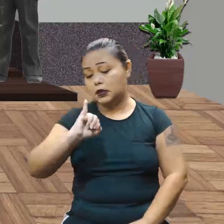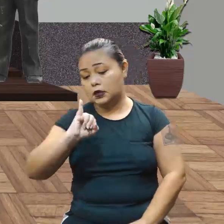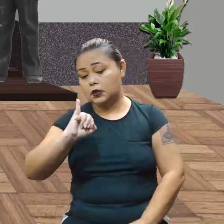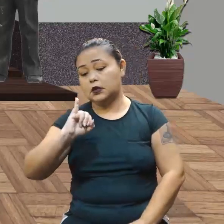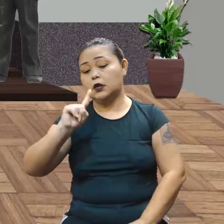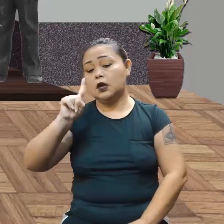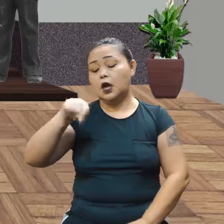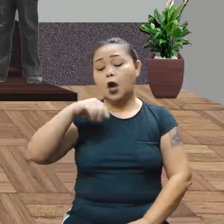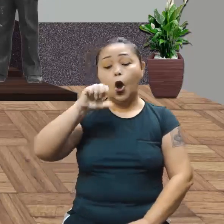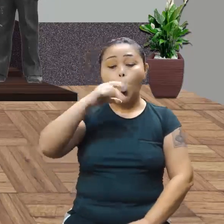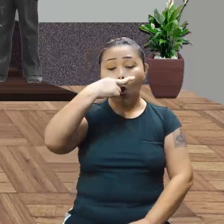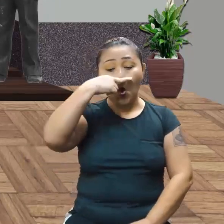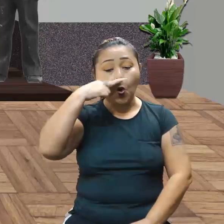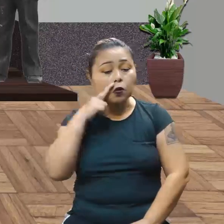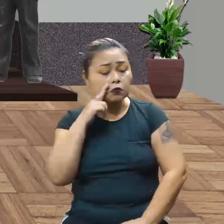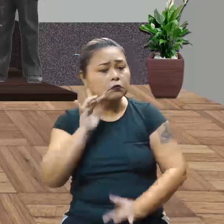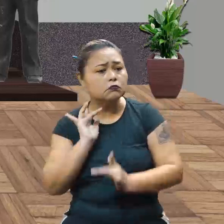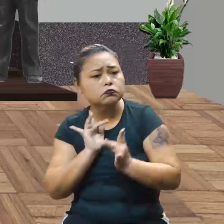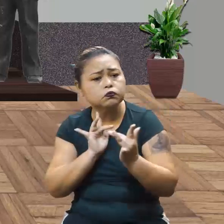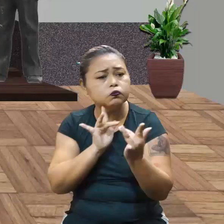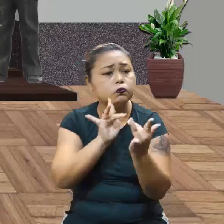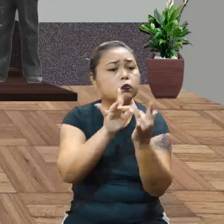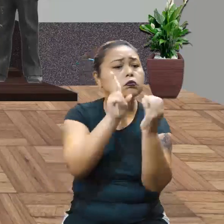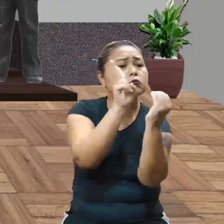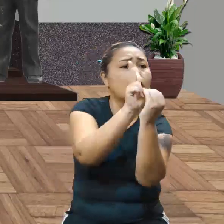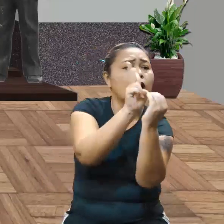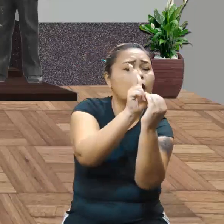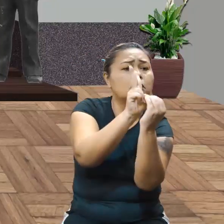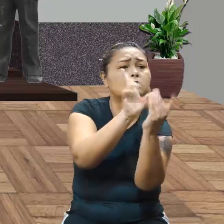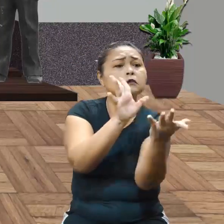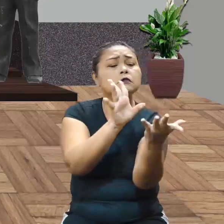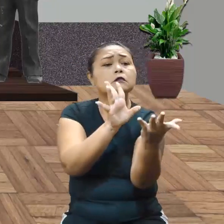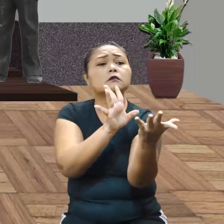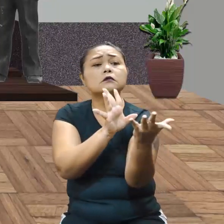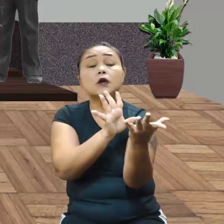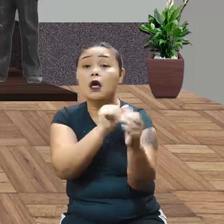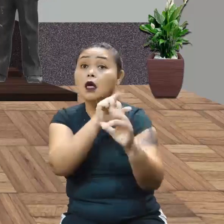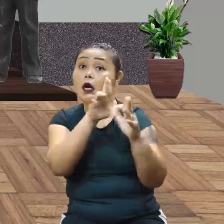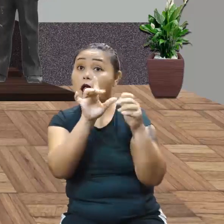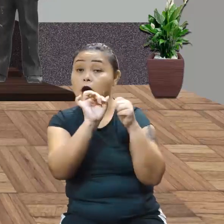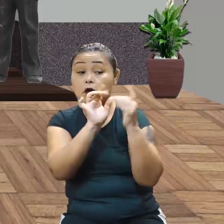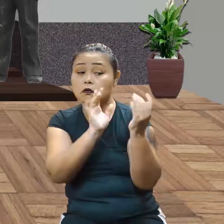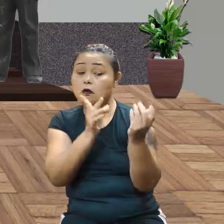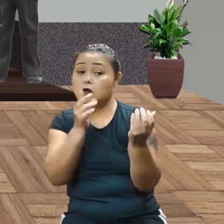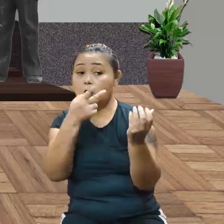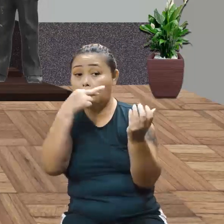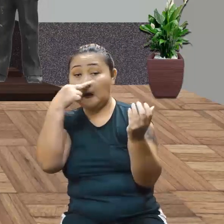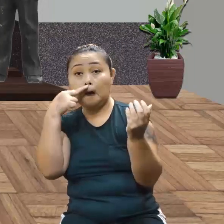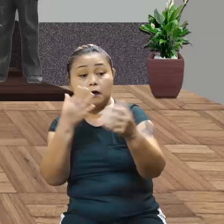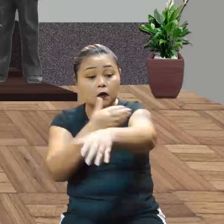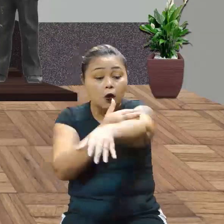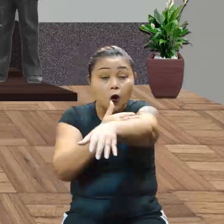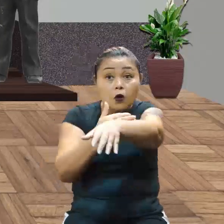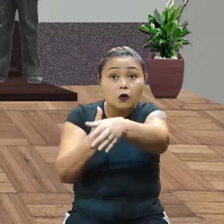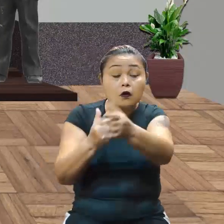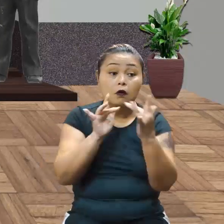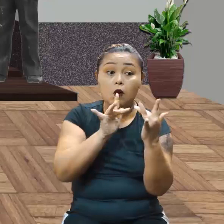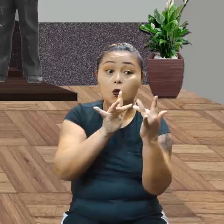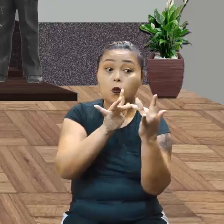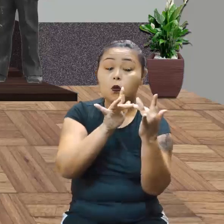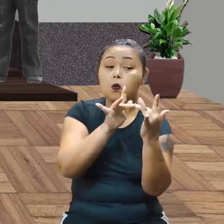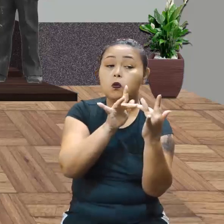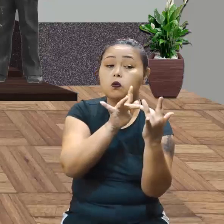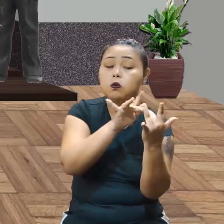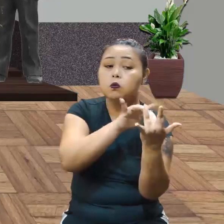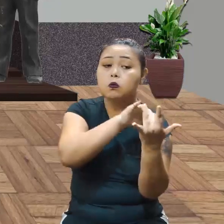que vai estar em contato com os índios. É claro que o contato do homem branco por si só, ele traz